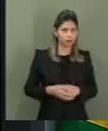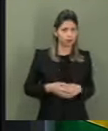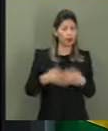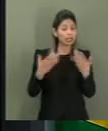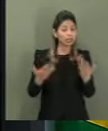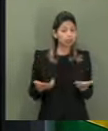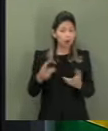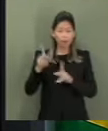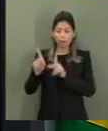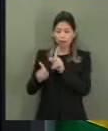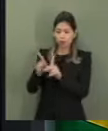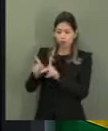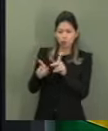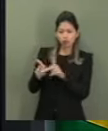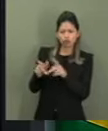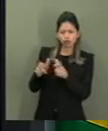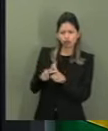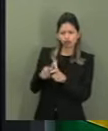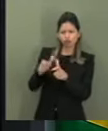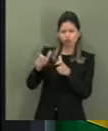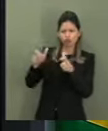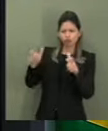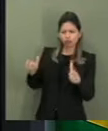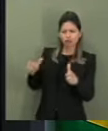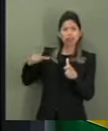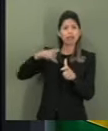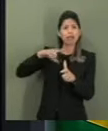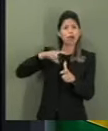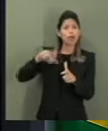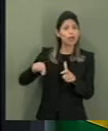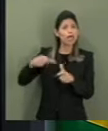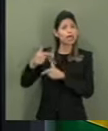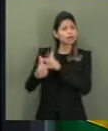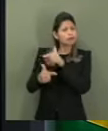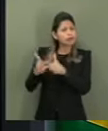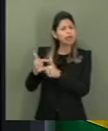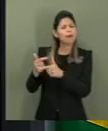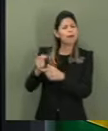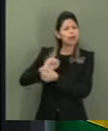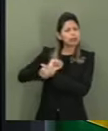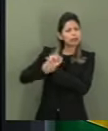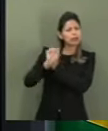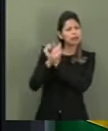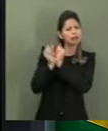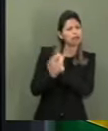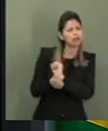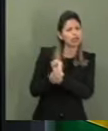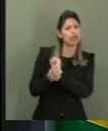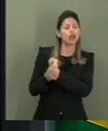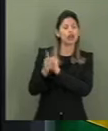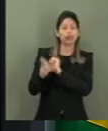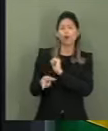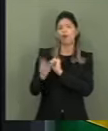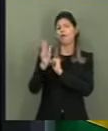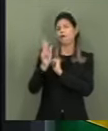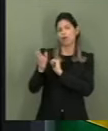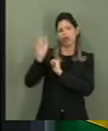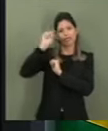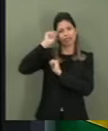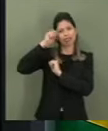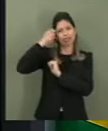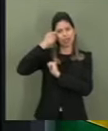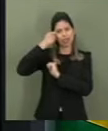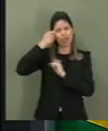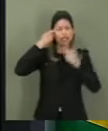trabalhadores confiscados hoje, senador Plínio, no trabalho escravo são negros. De cada 100, 90 são